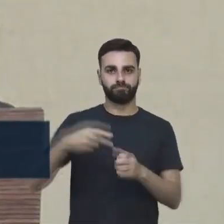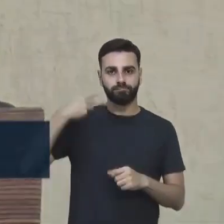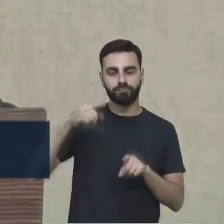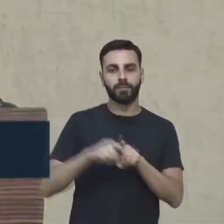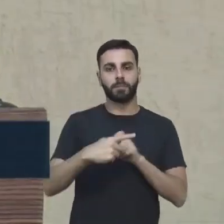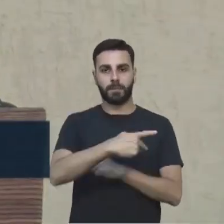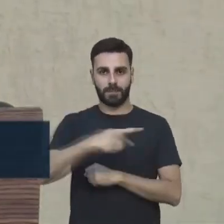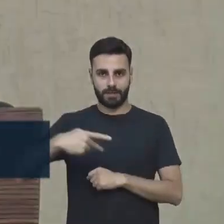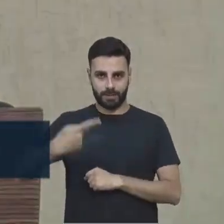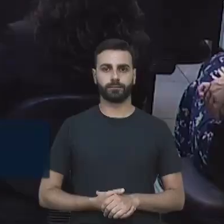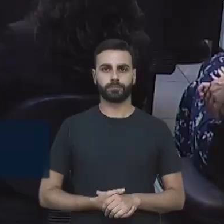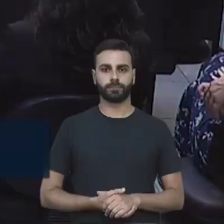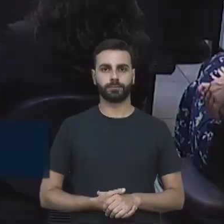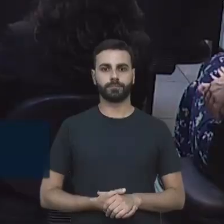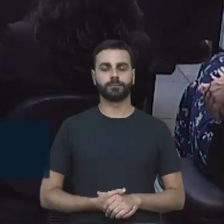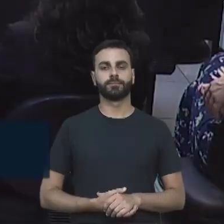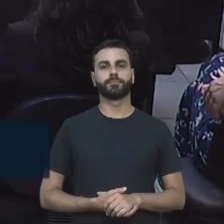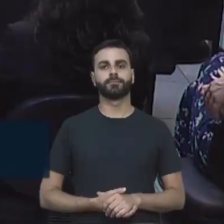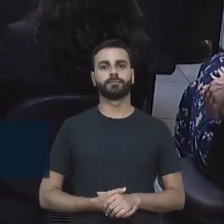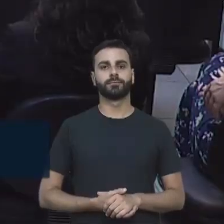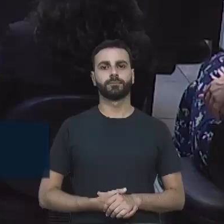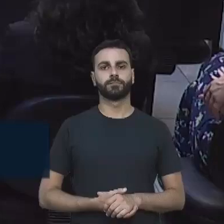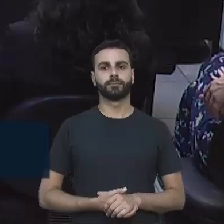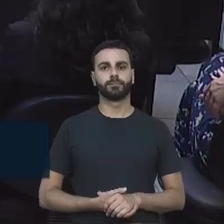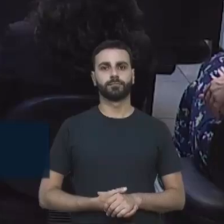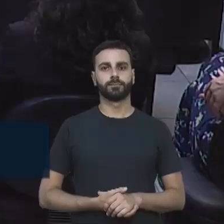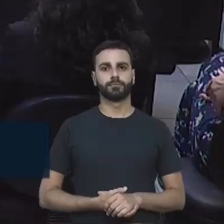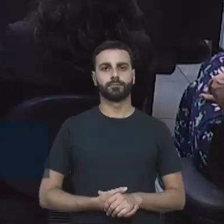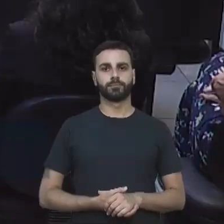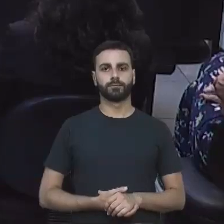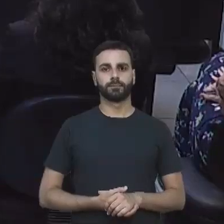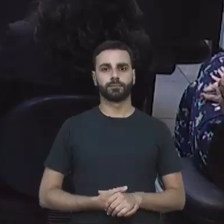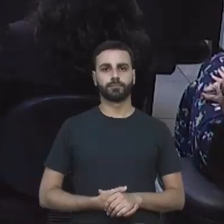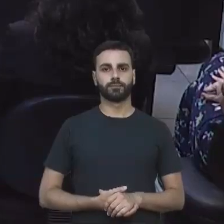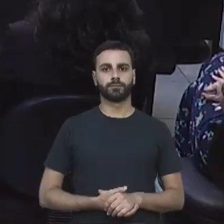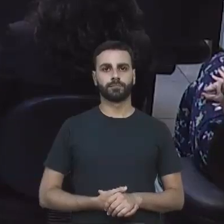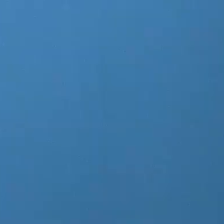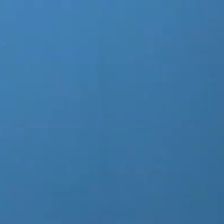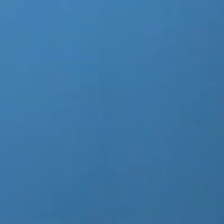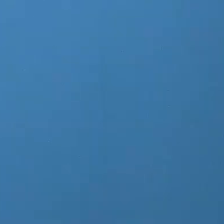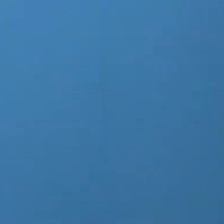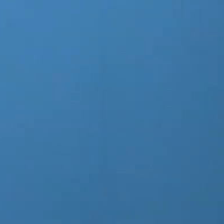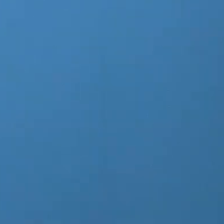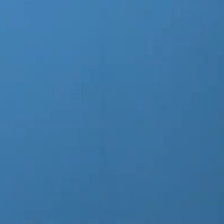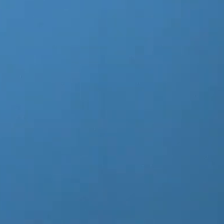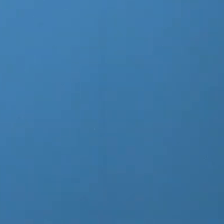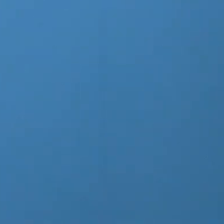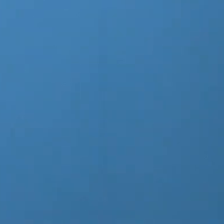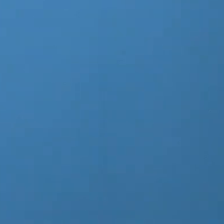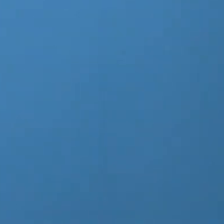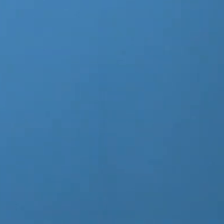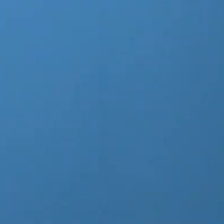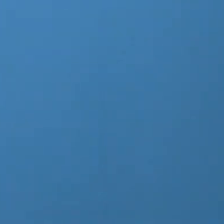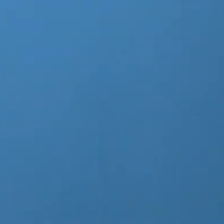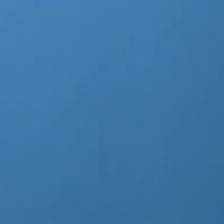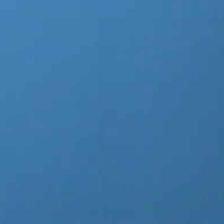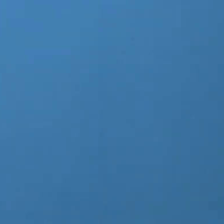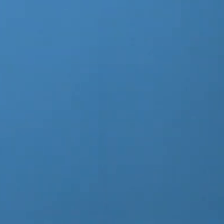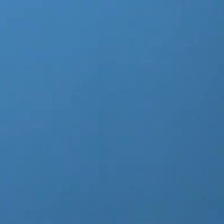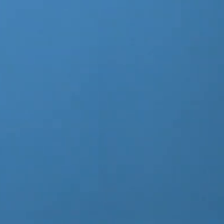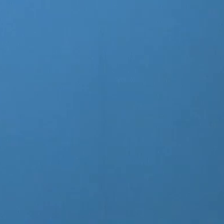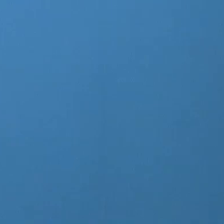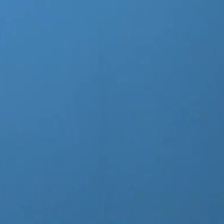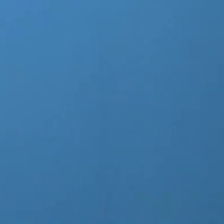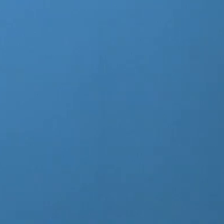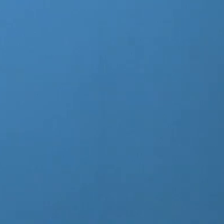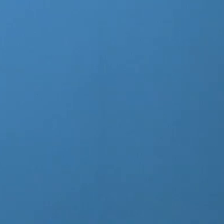pedagógicas dos professores que atuam nas escolas municipais e Estaduais de Viçosa muito bacana ver os professores sendo